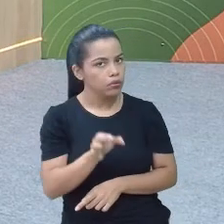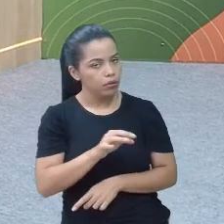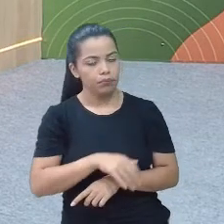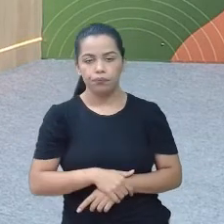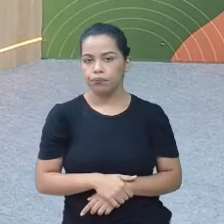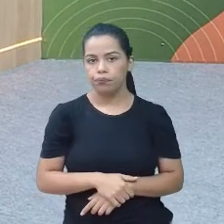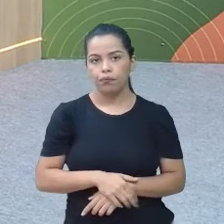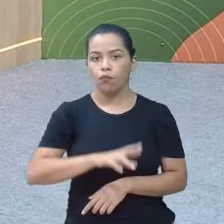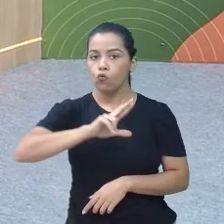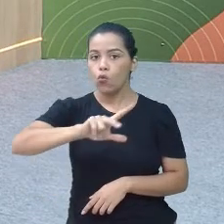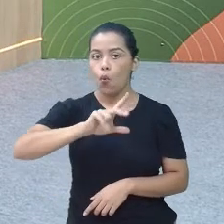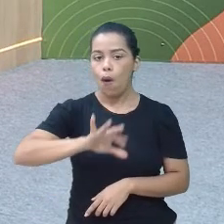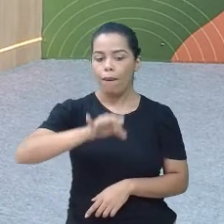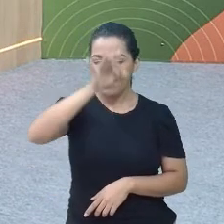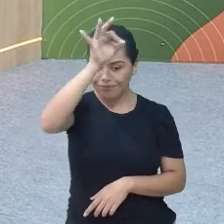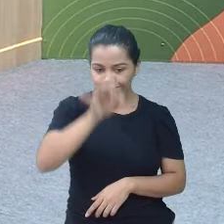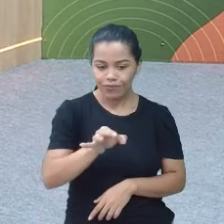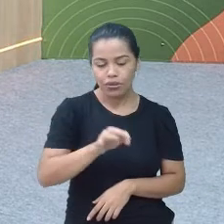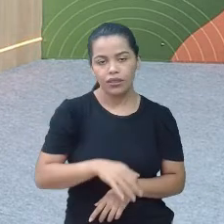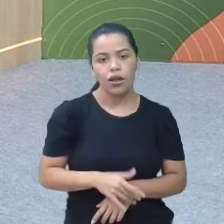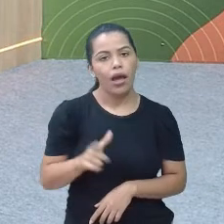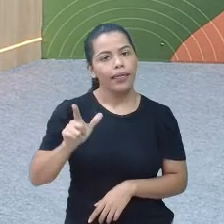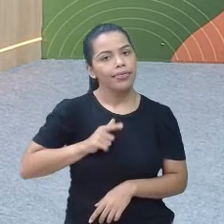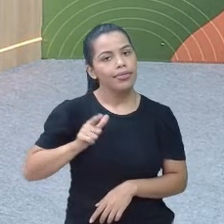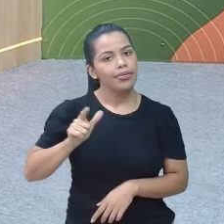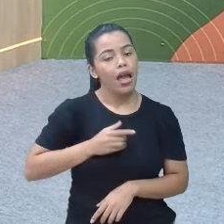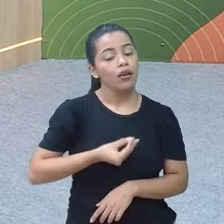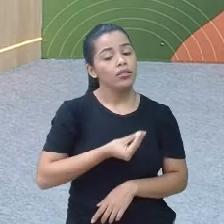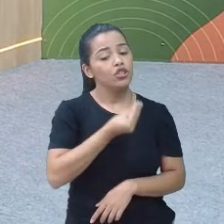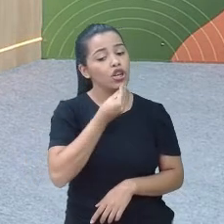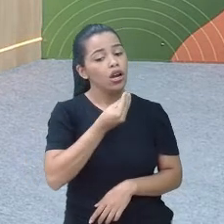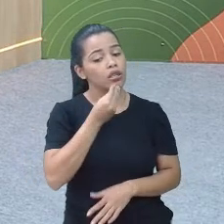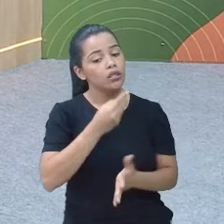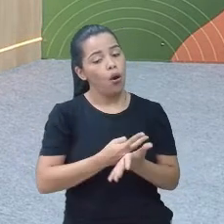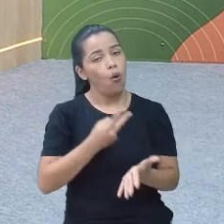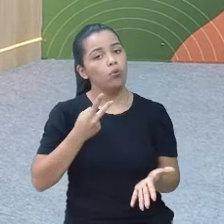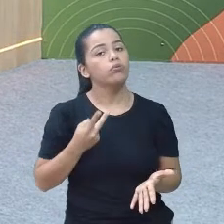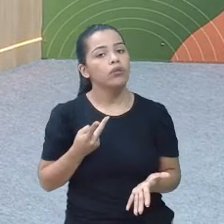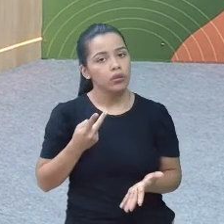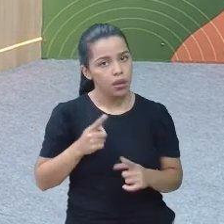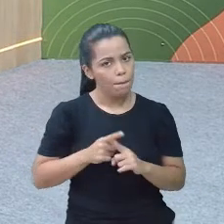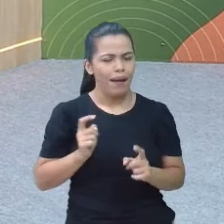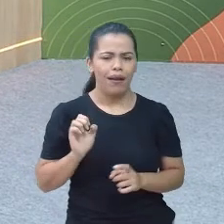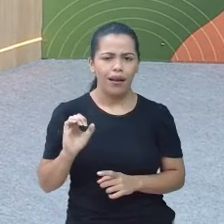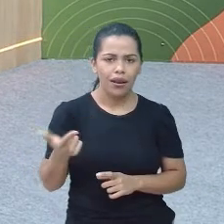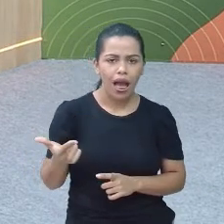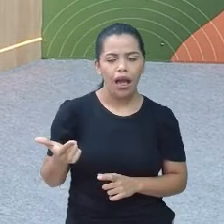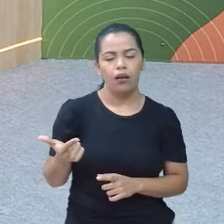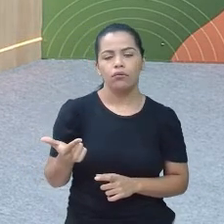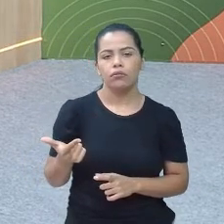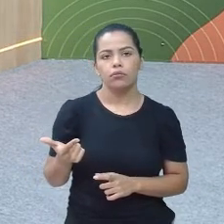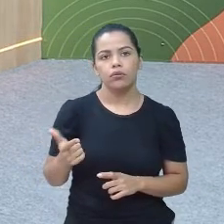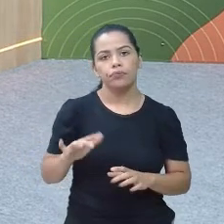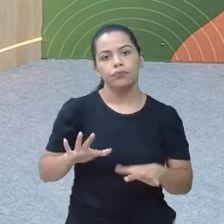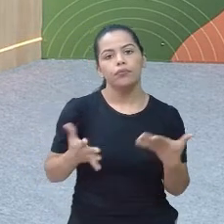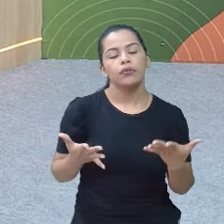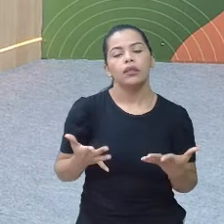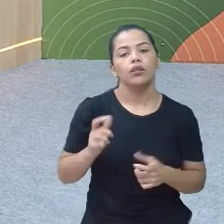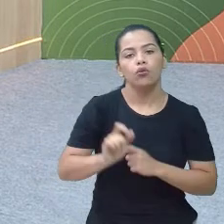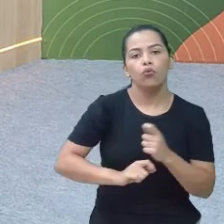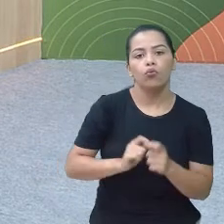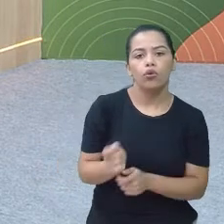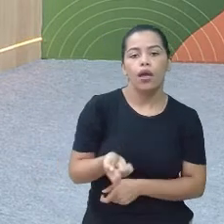é uma afirmação, ele tem uma chance de acontecer. Agora, é lógico que os remédios e as vacinas,